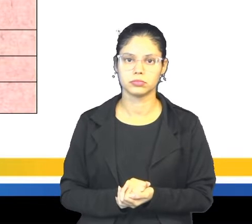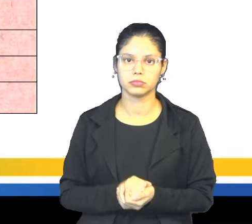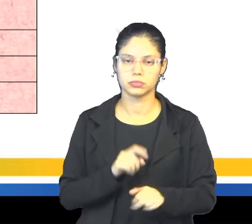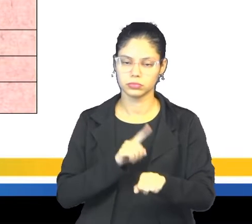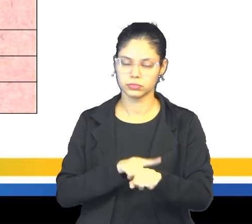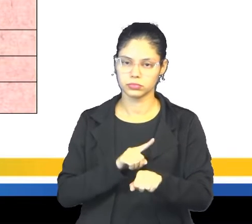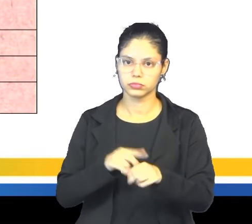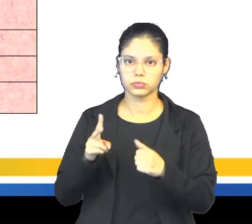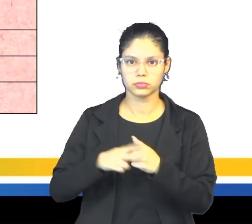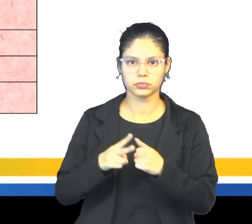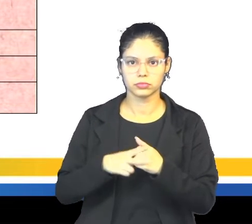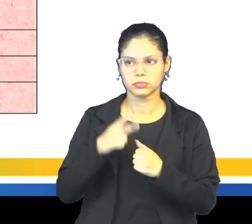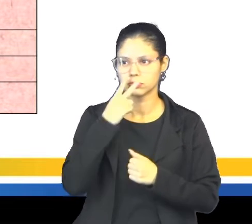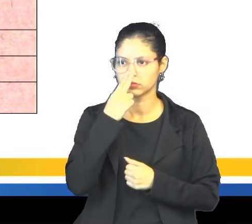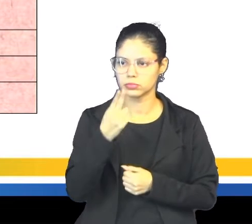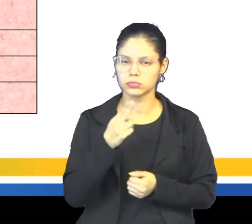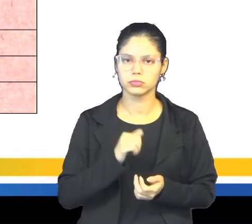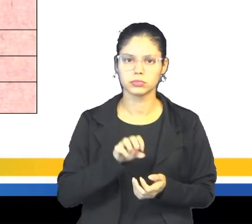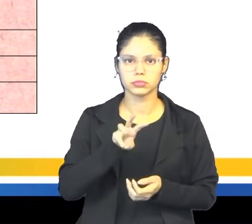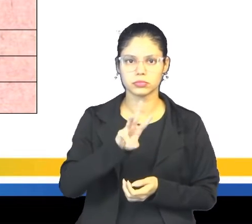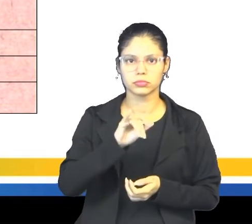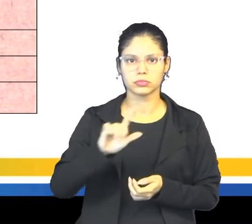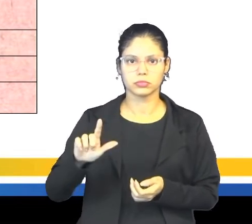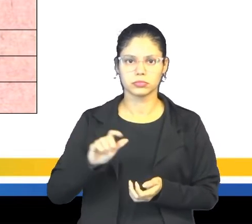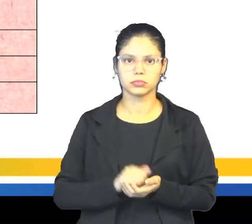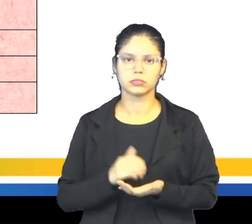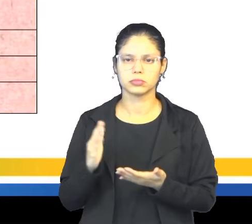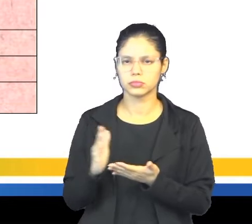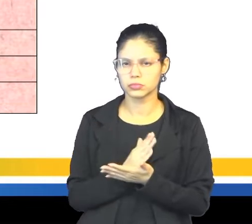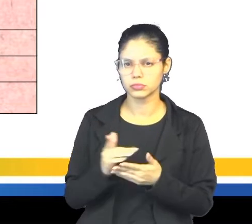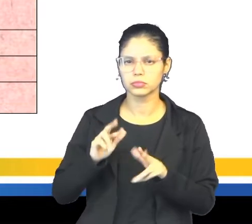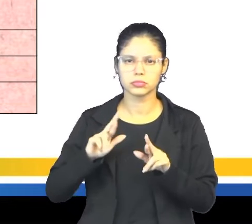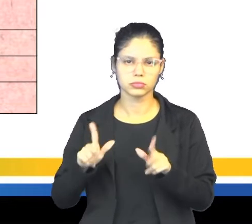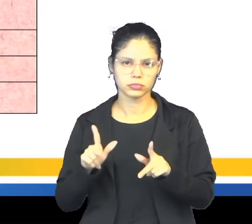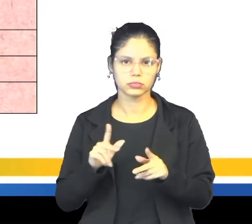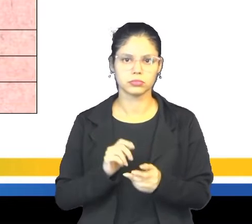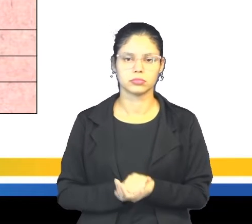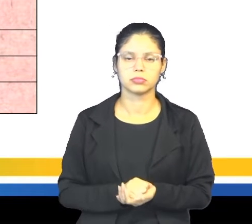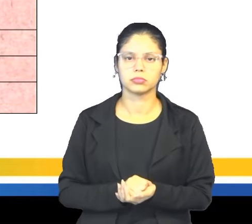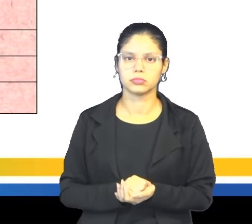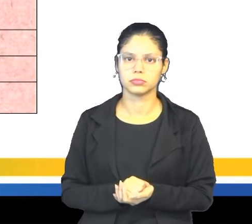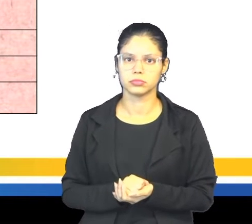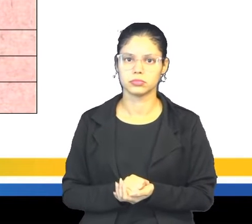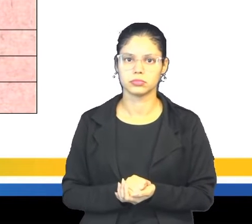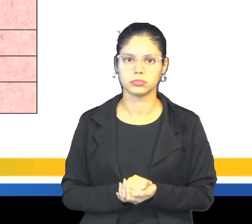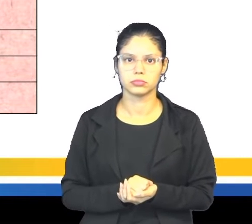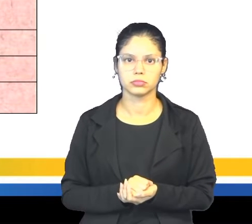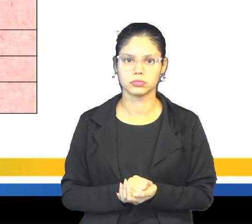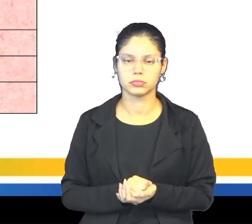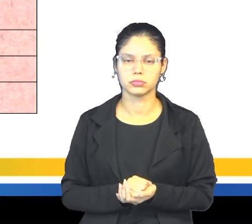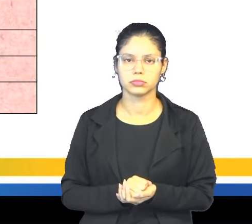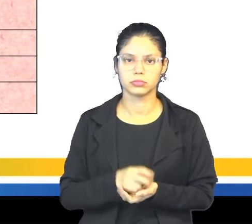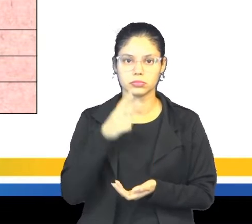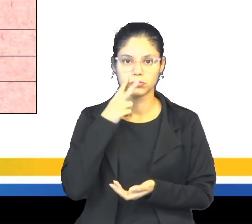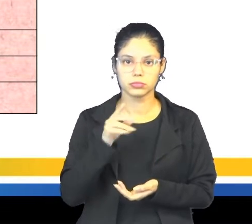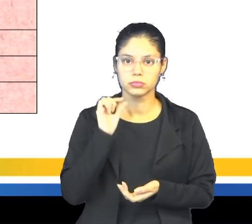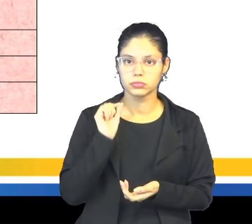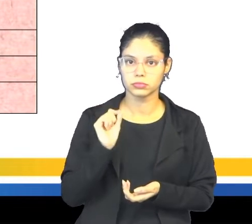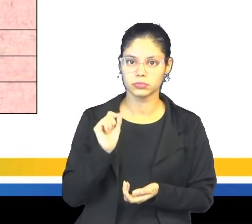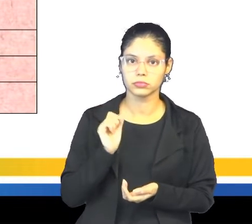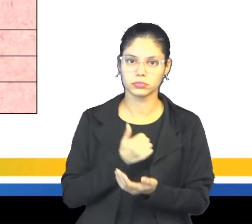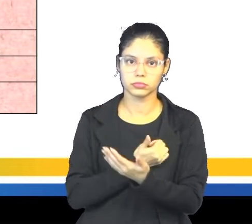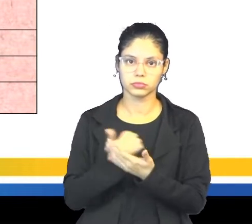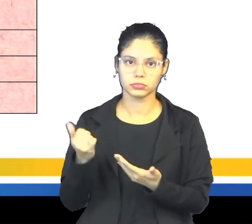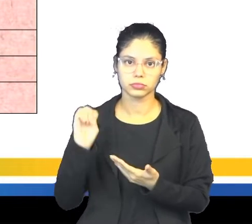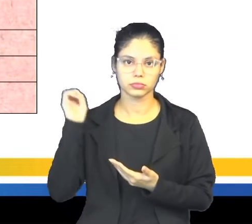verbal um pouquinho parecido com o will, porém nós temos algumas diferenças, ok? Com going to, nós vamos ver que são